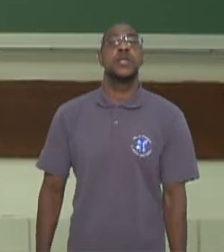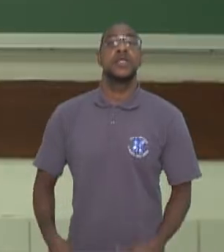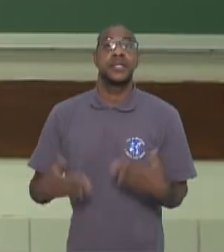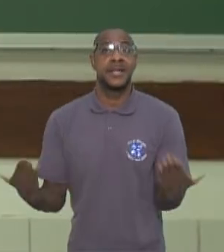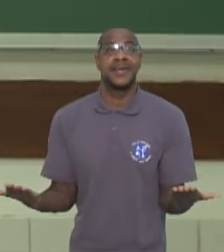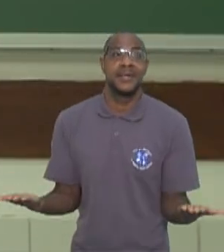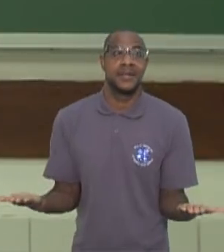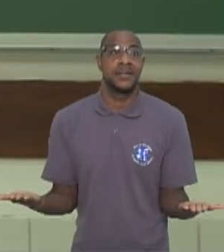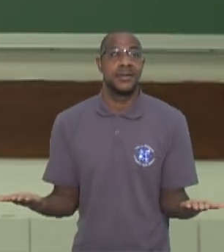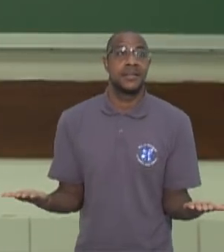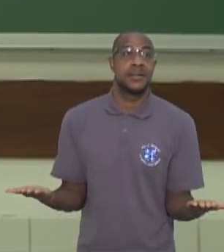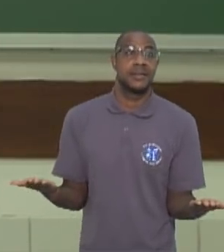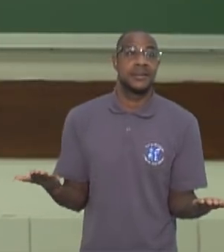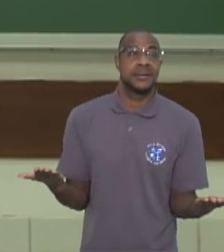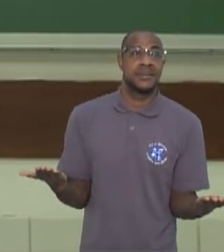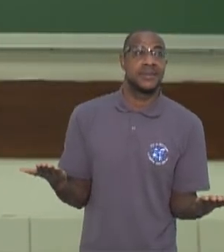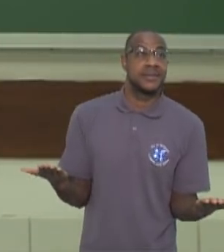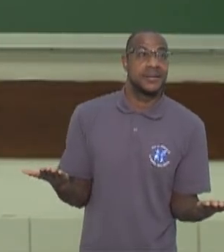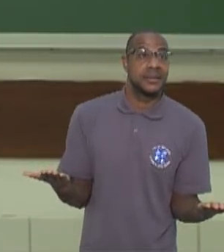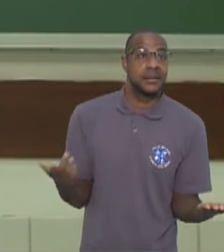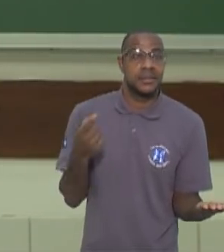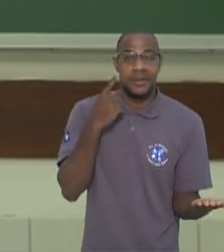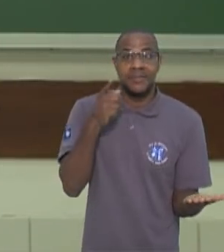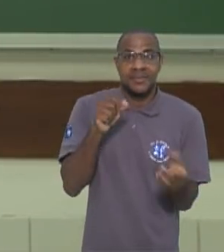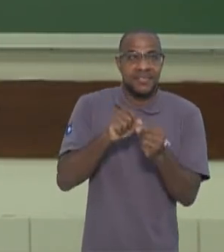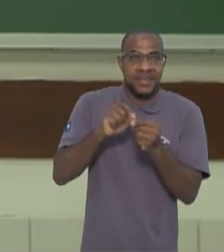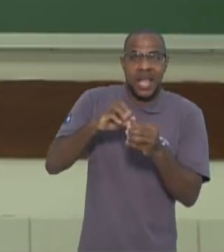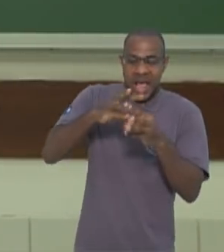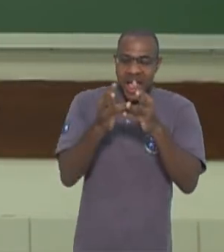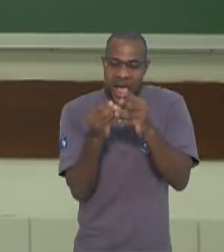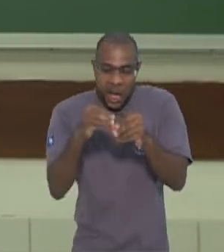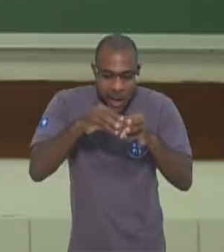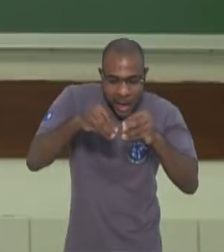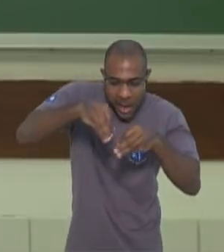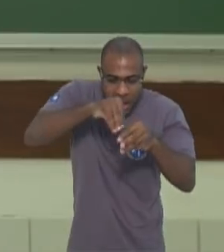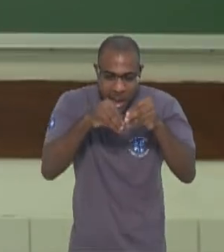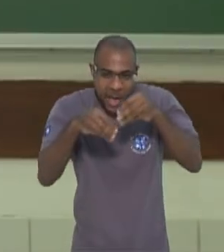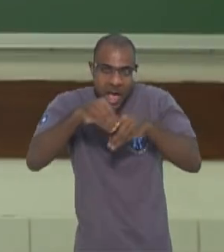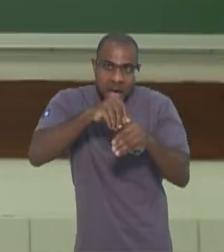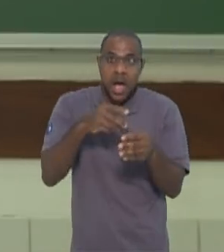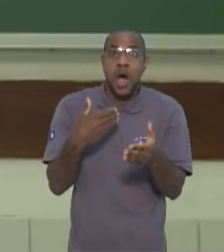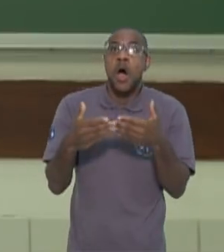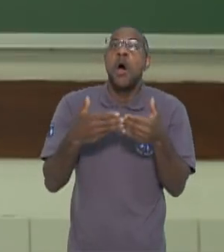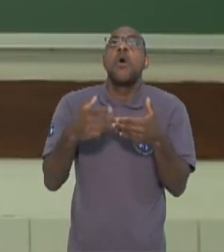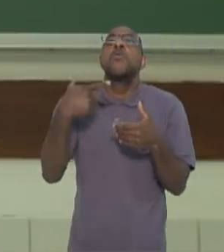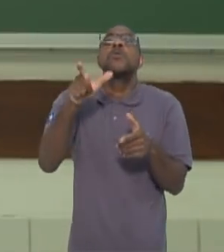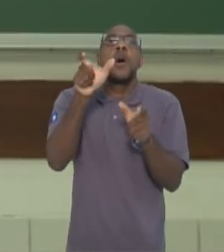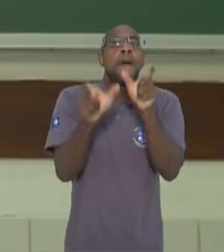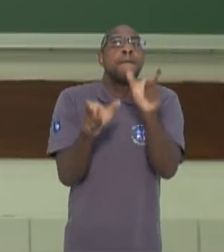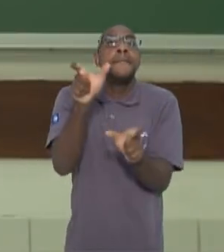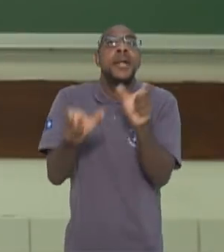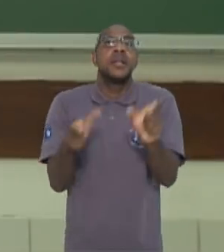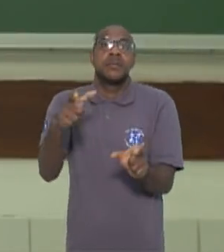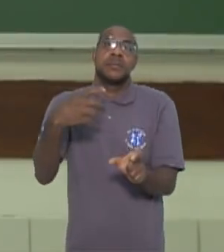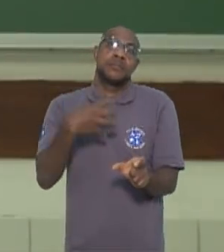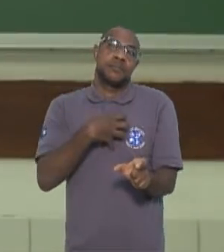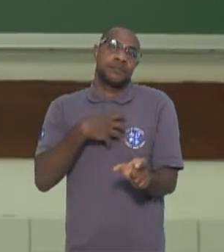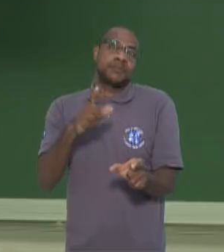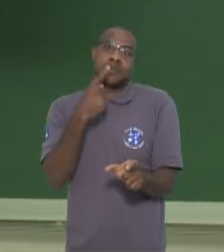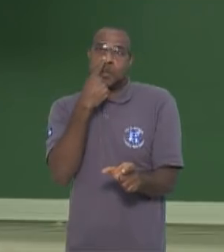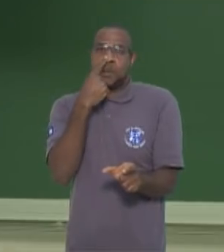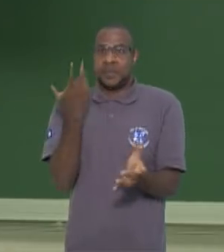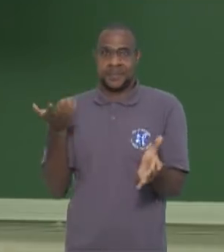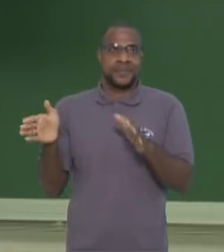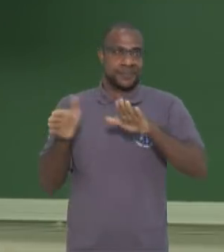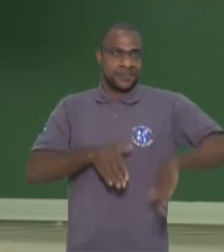Então, espero que vocês tenham construído um personagem bem legal e vamos dar continuidade à aula. Agora a gente vai